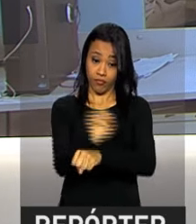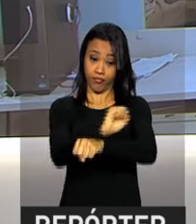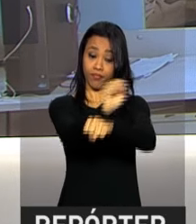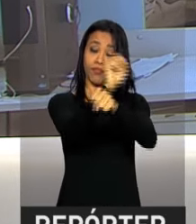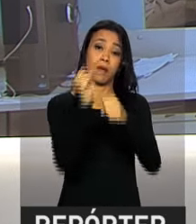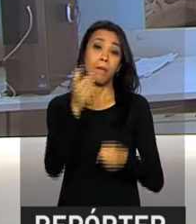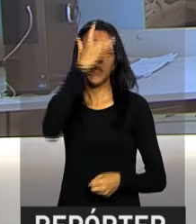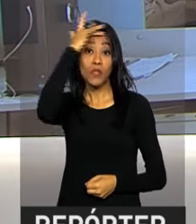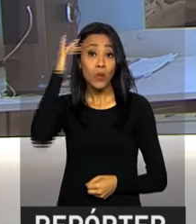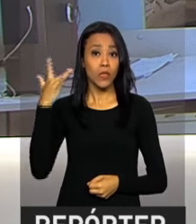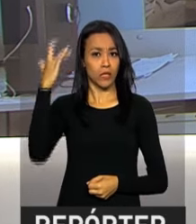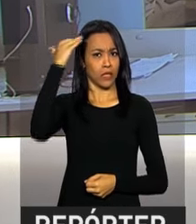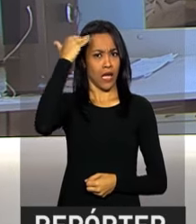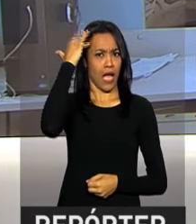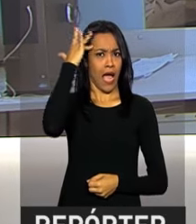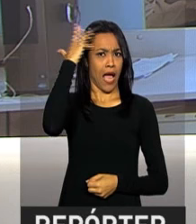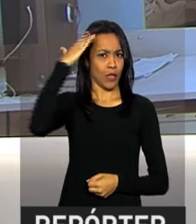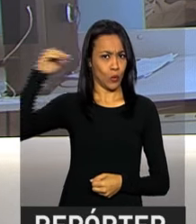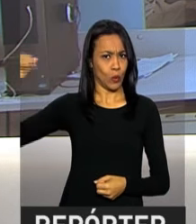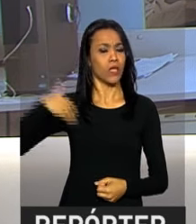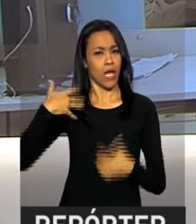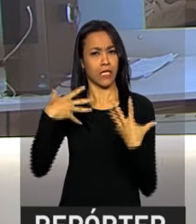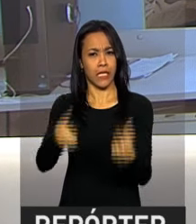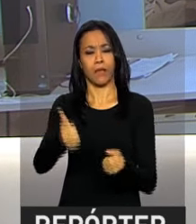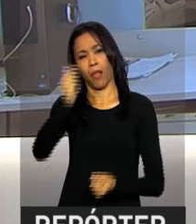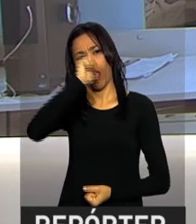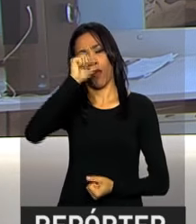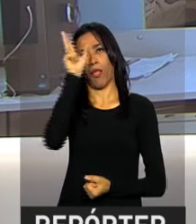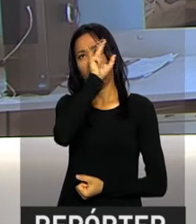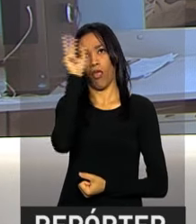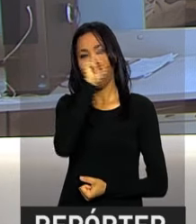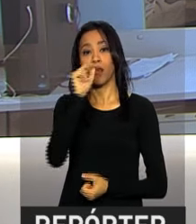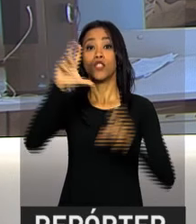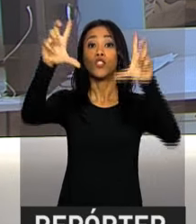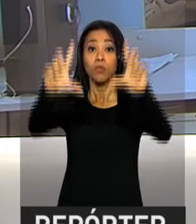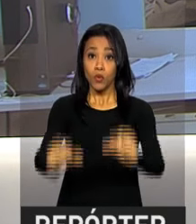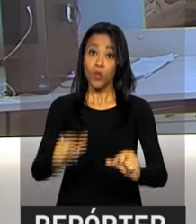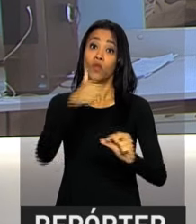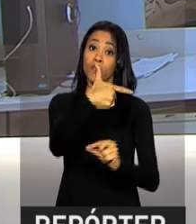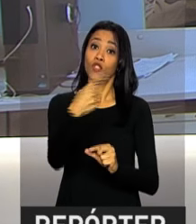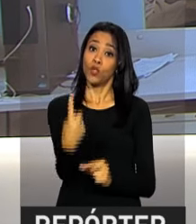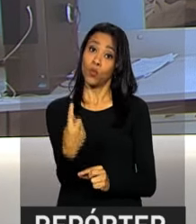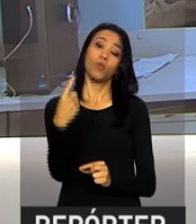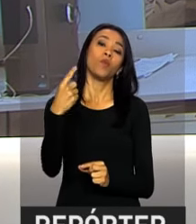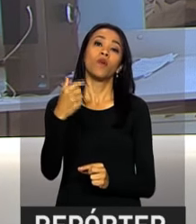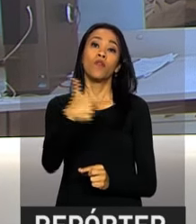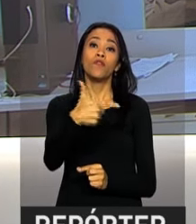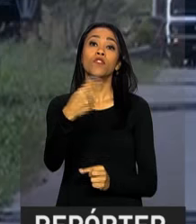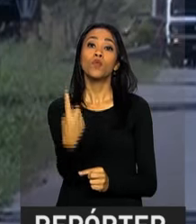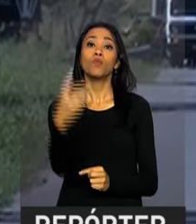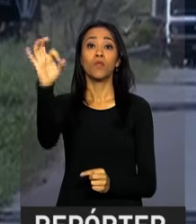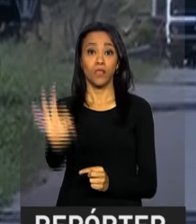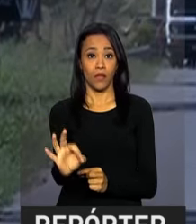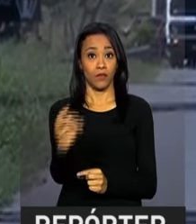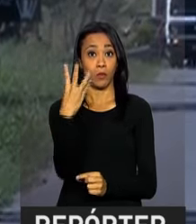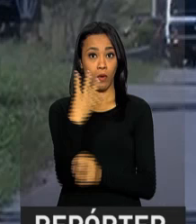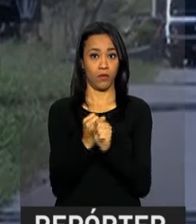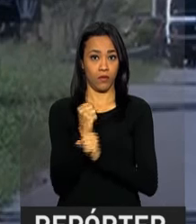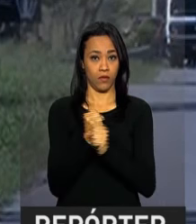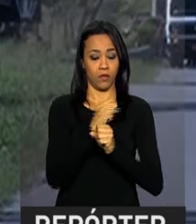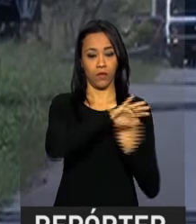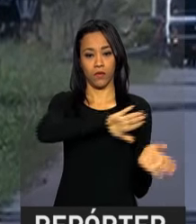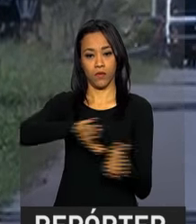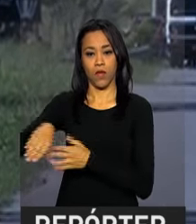que admitem dirigir embriagados caiu mais de 21% nos últimos 4 anos.